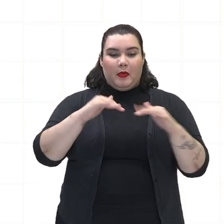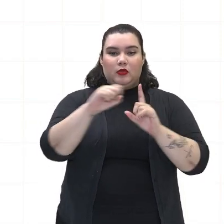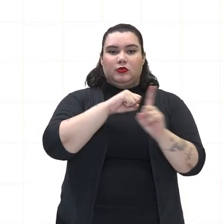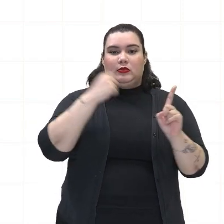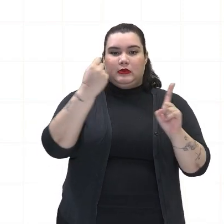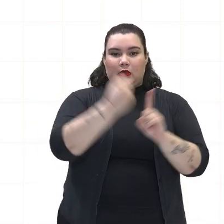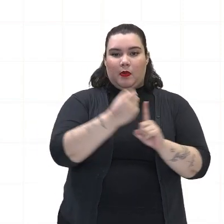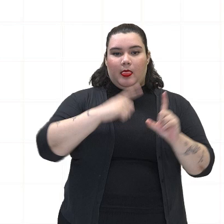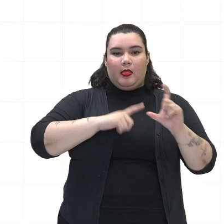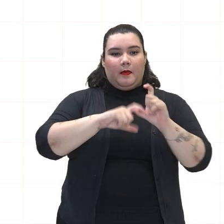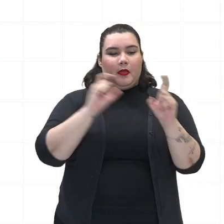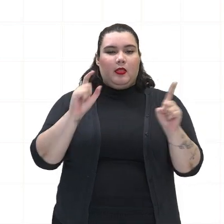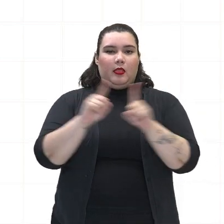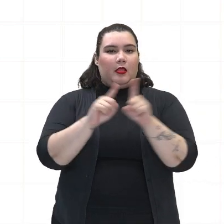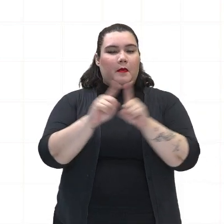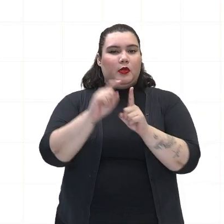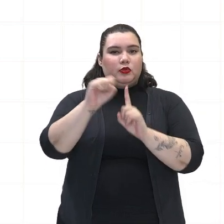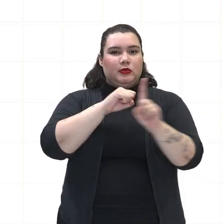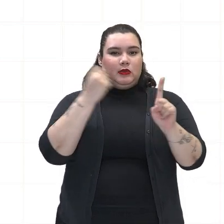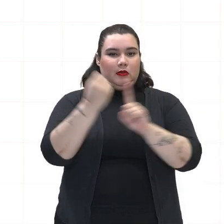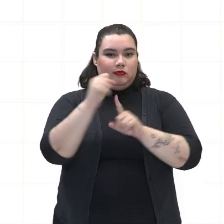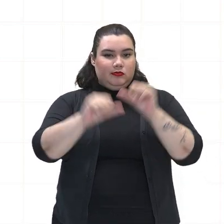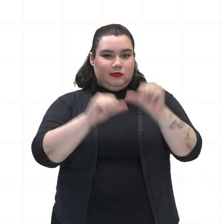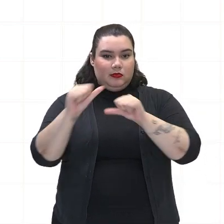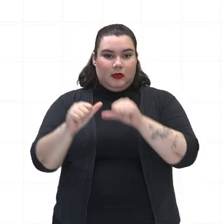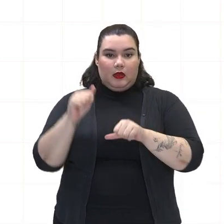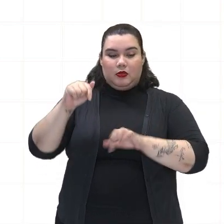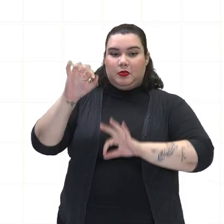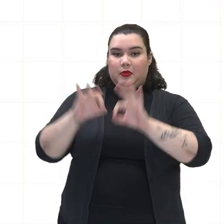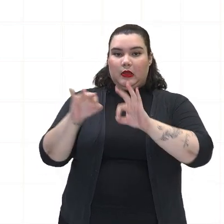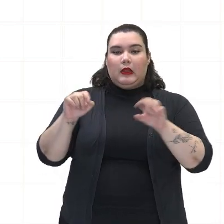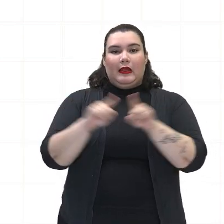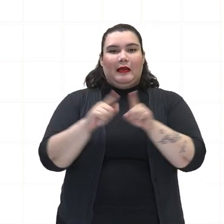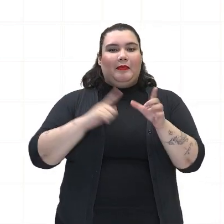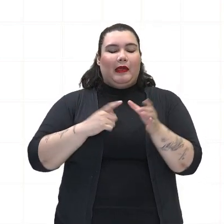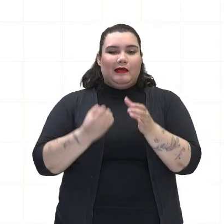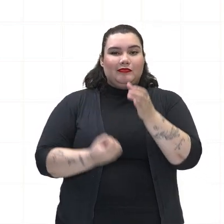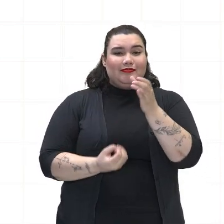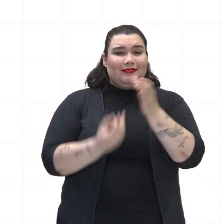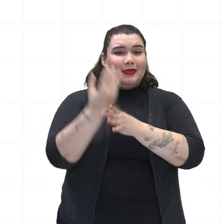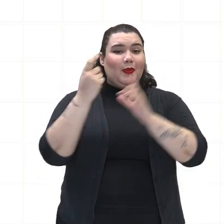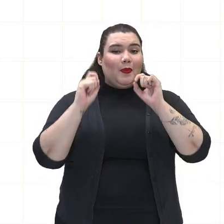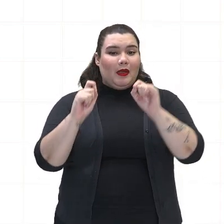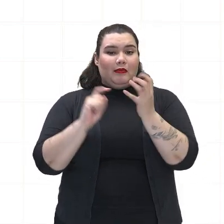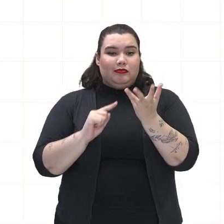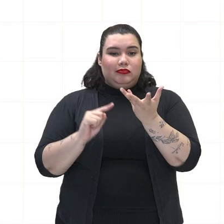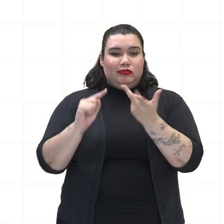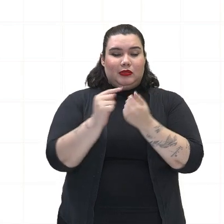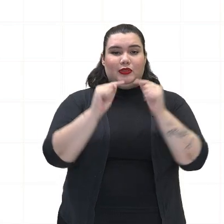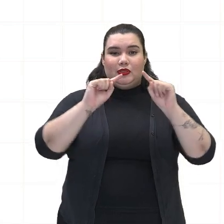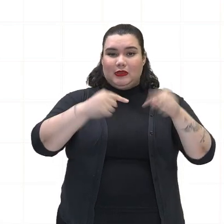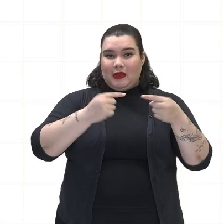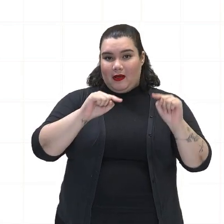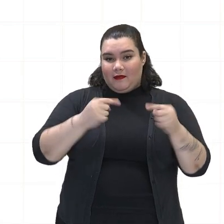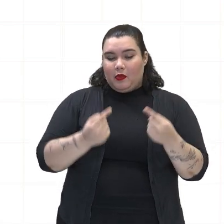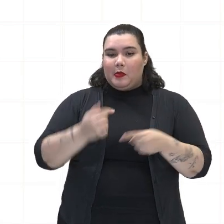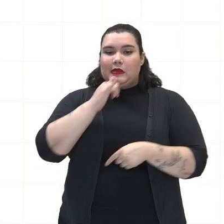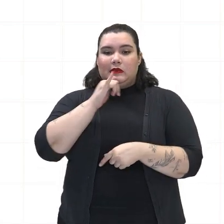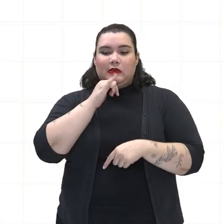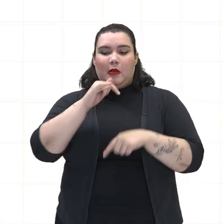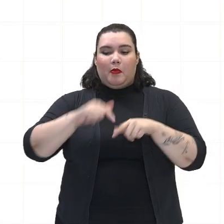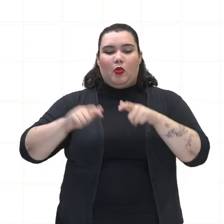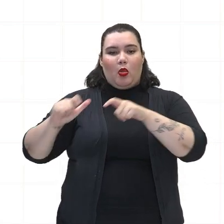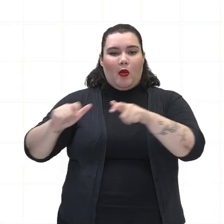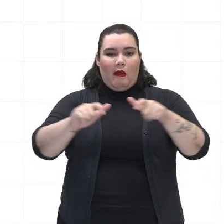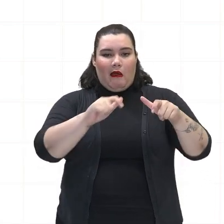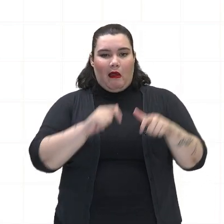e reformas sociais, esses processos também geraram desafios como a fragmentação territorial,